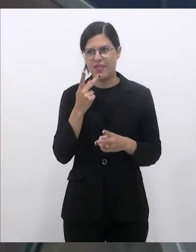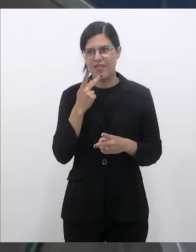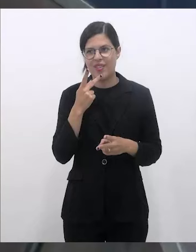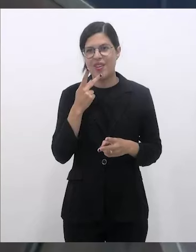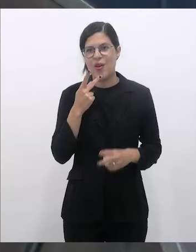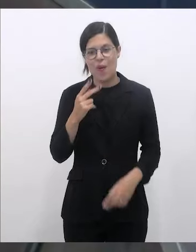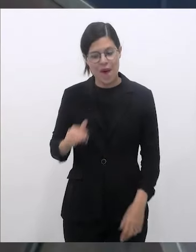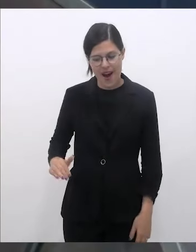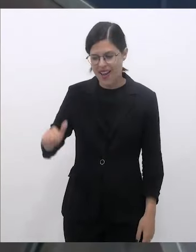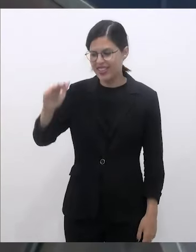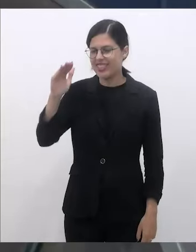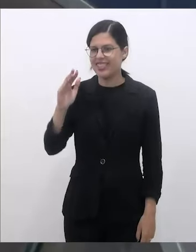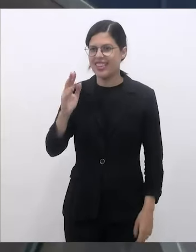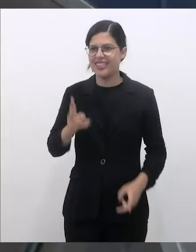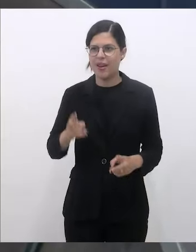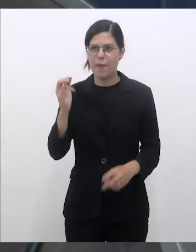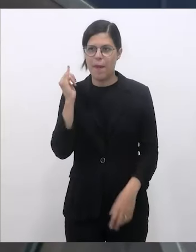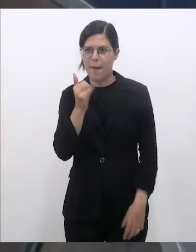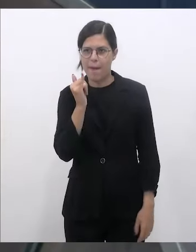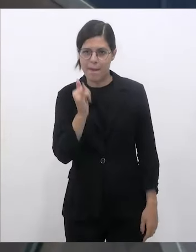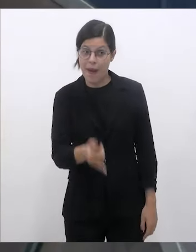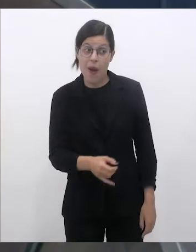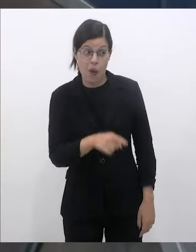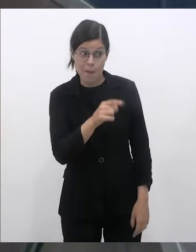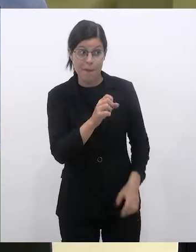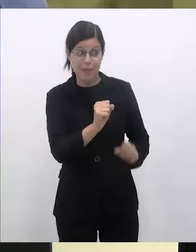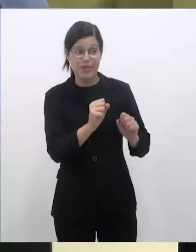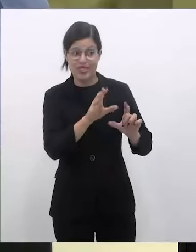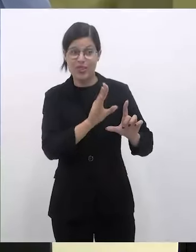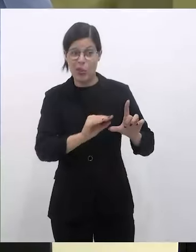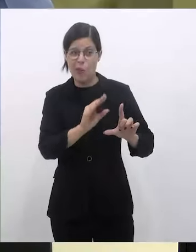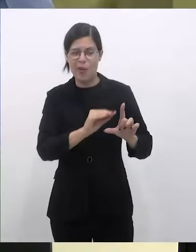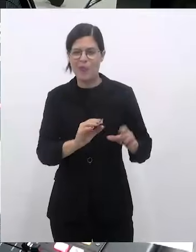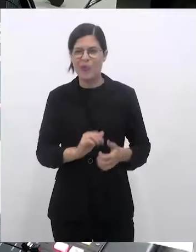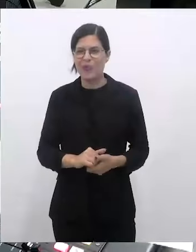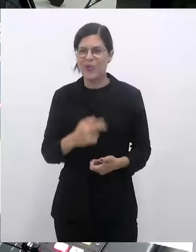homem, tudo mais. Eu cresci ouvindo isso. Olha, podia ser um dublador, hein?